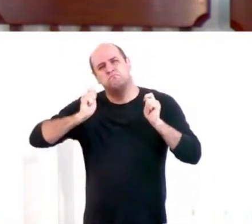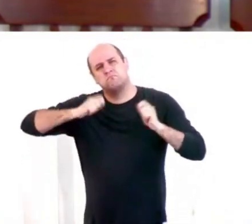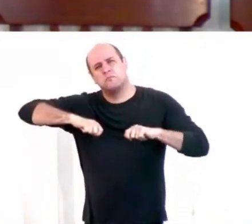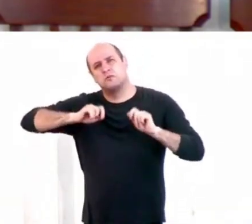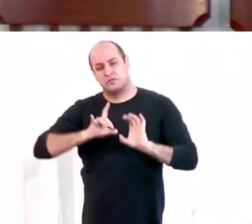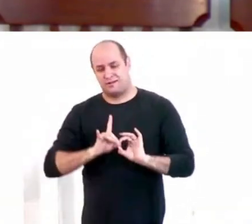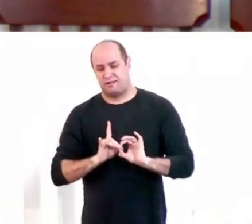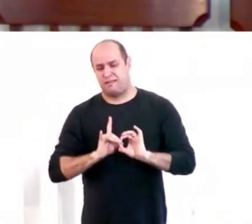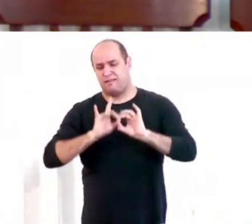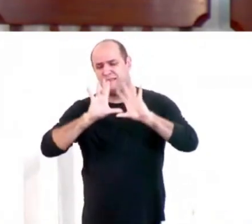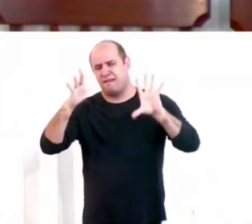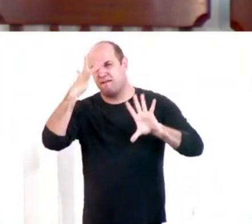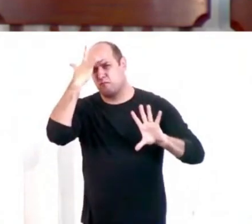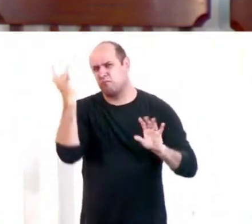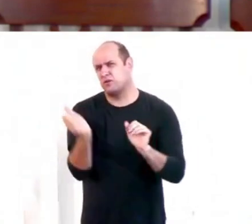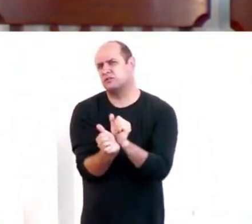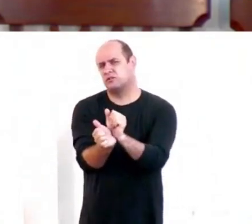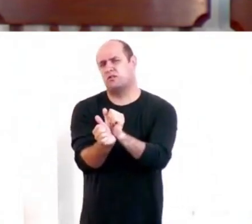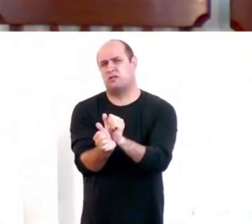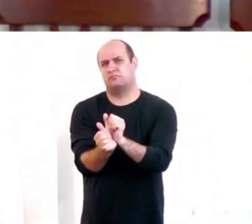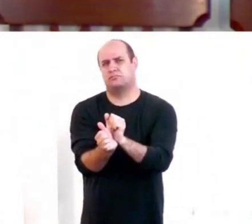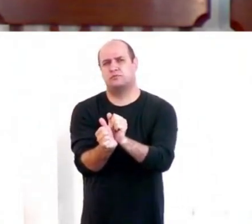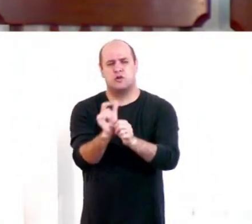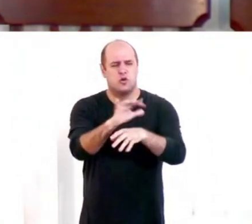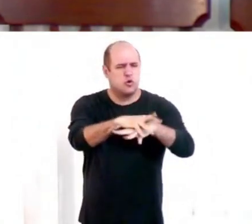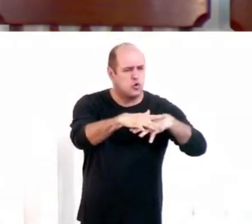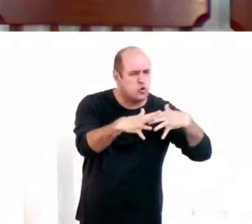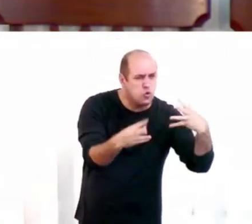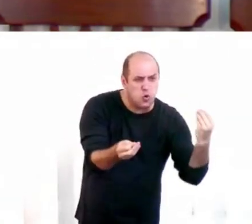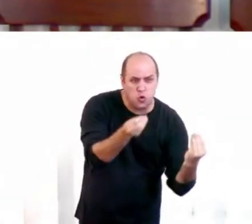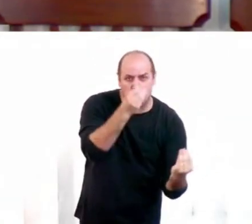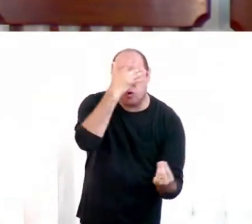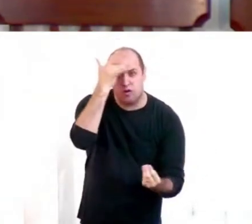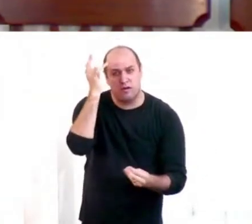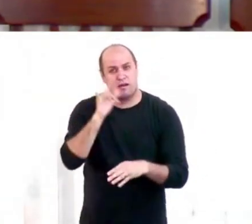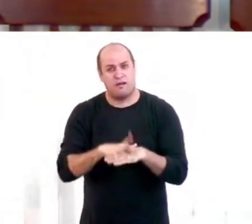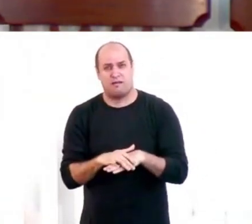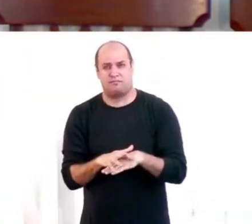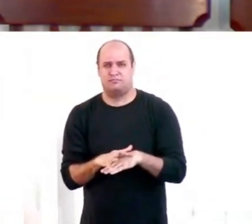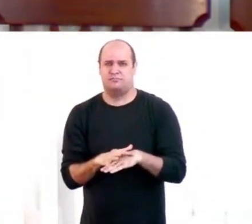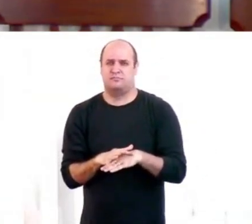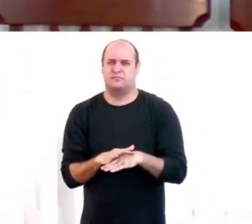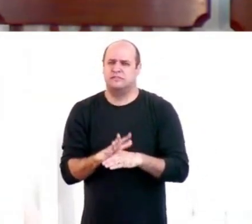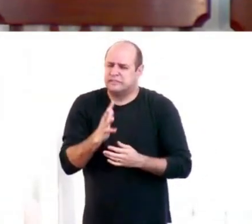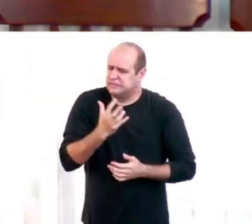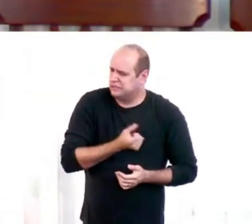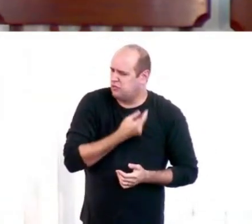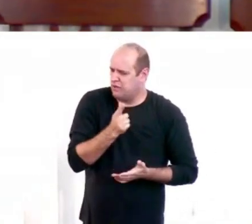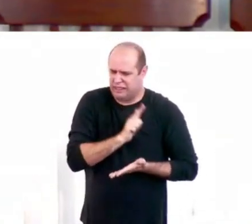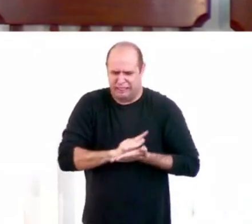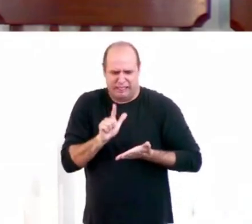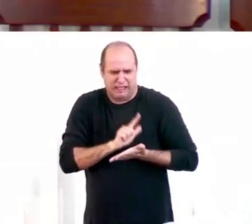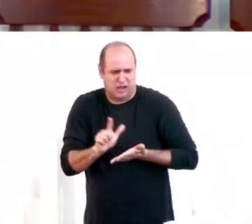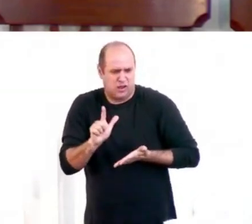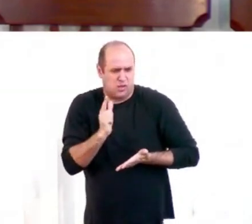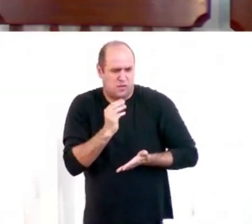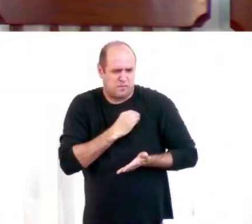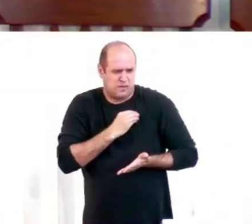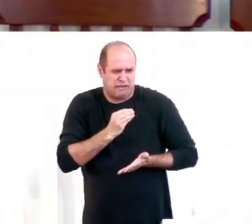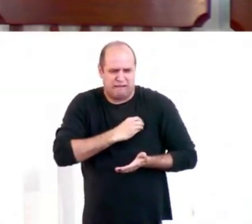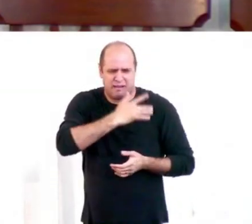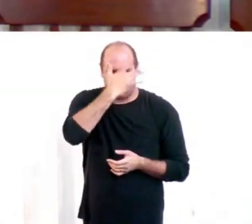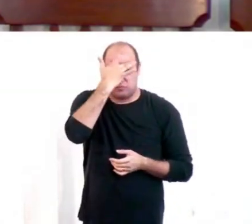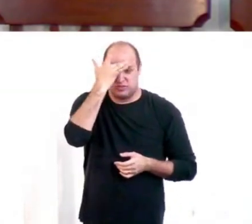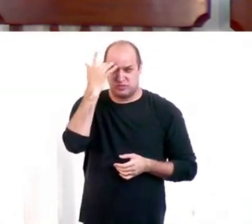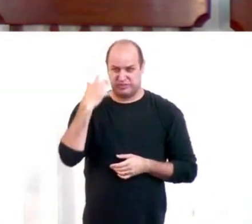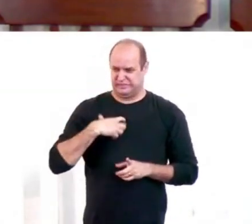libertar os cativos, curar os enfermos, salvar os pecados daqueles que estão vivendo em